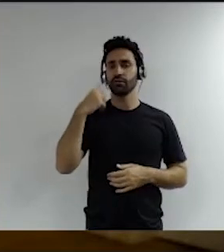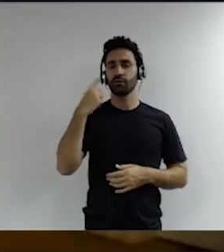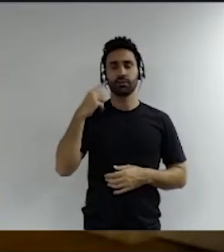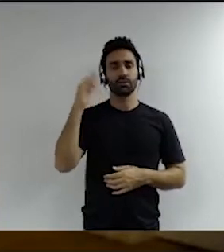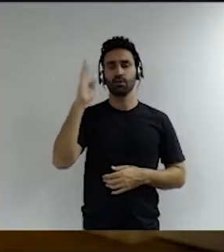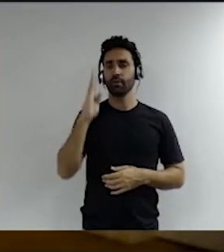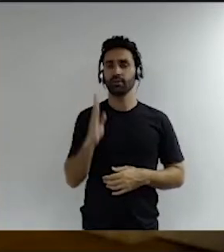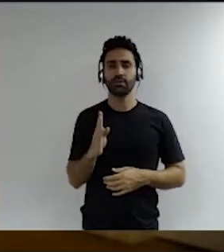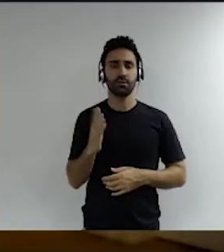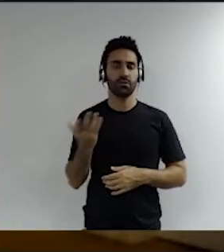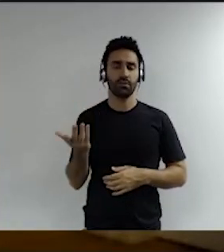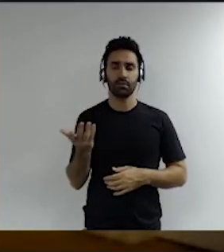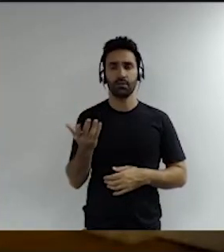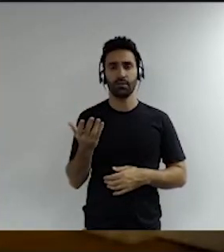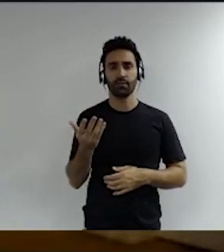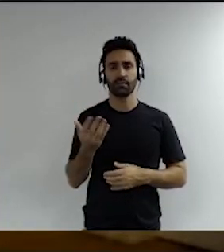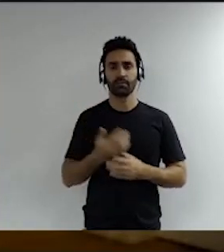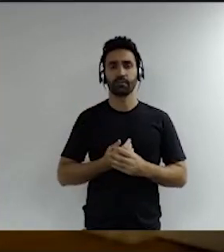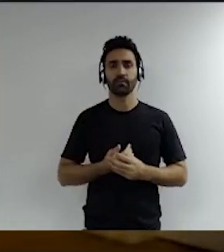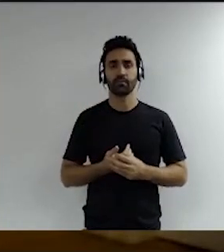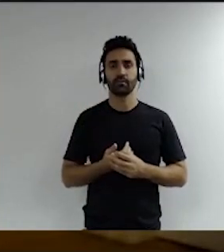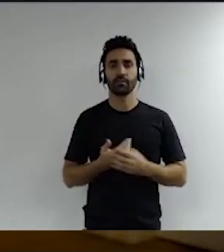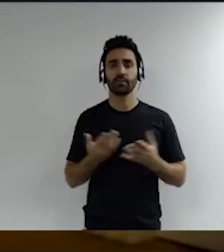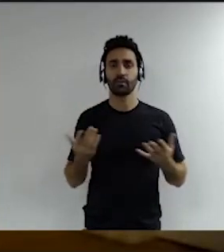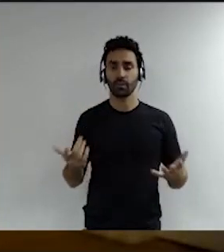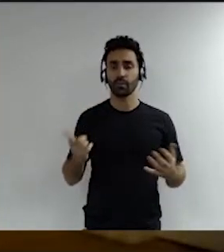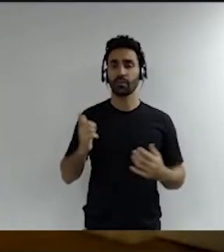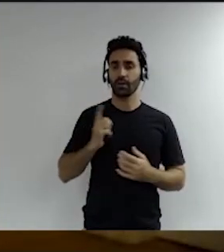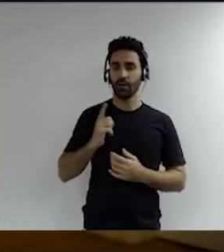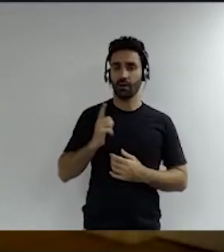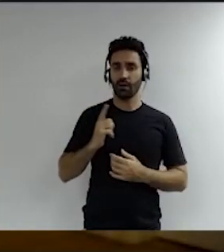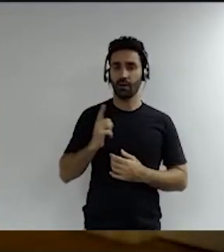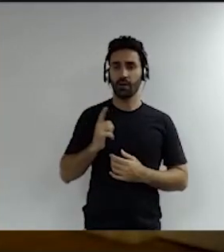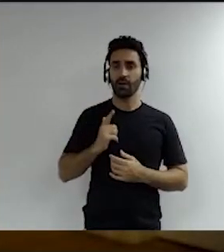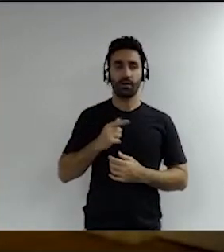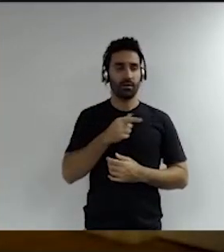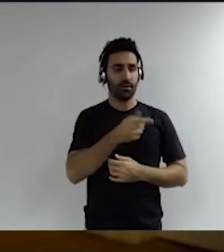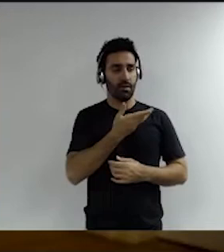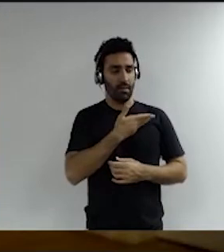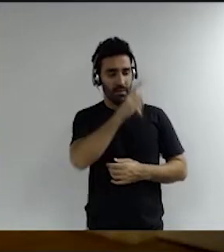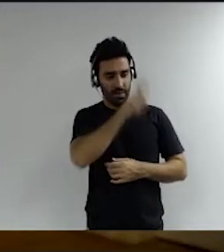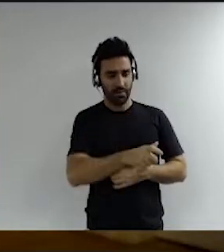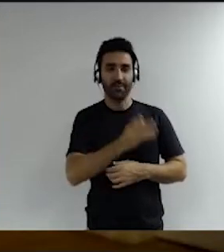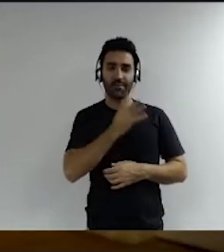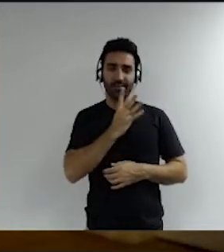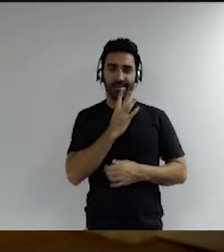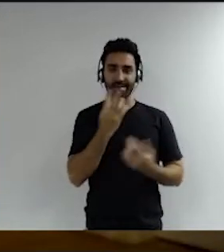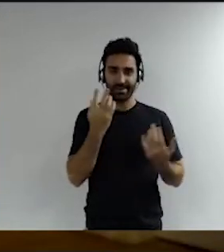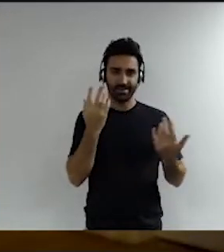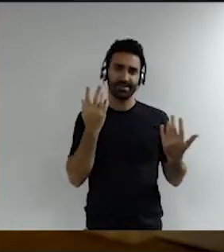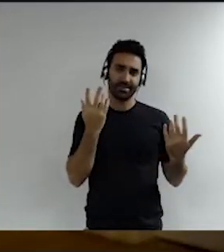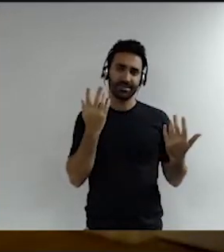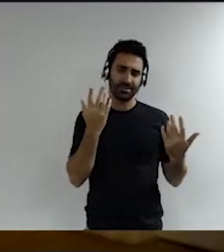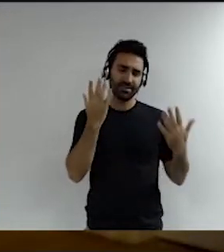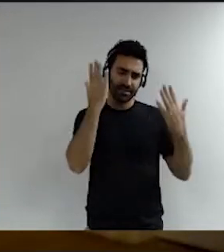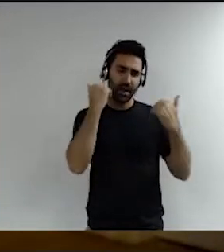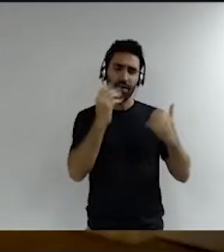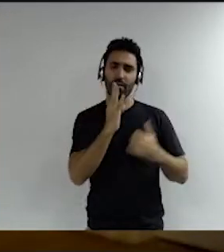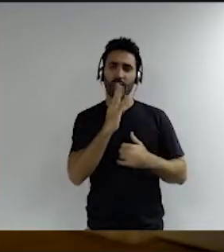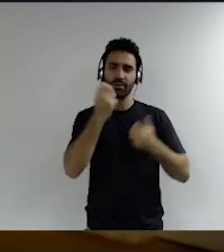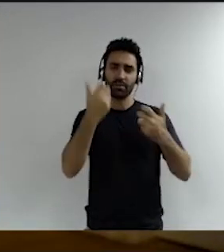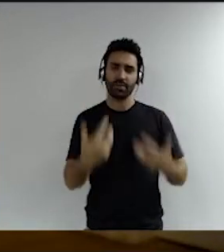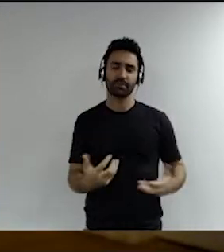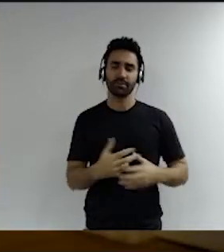alto nível. E aqui está aí o Nabor Bulhões, que pode bem entender o que eu vou falar.